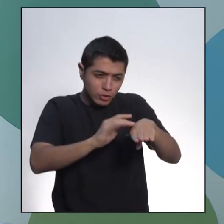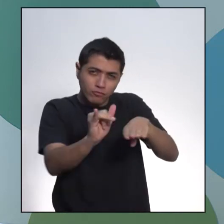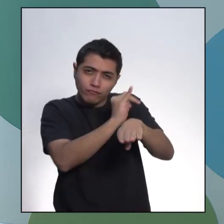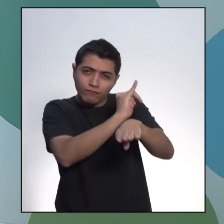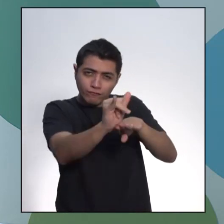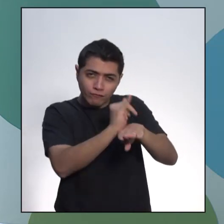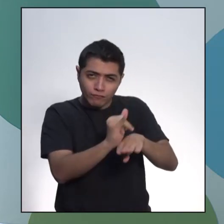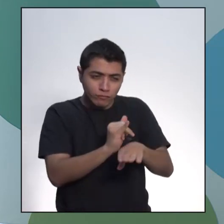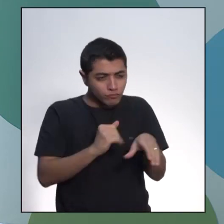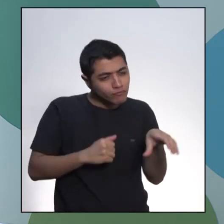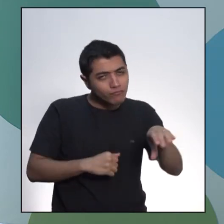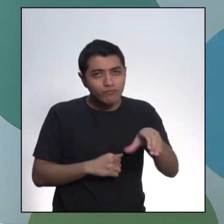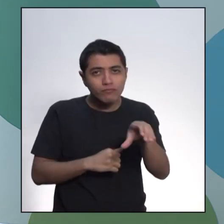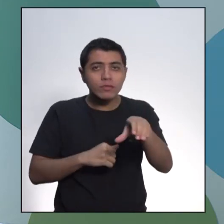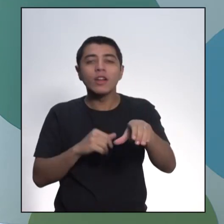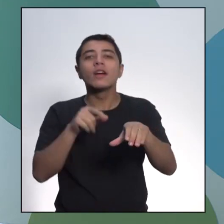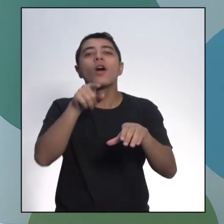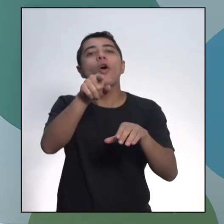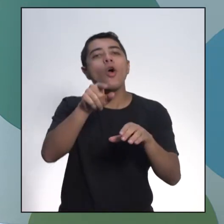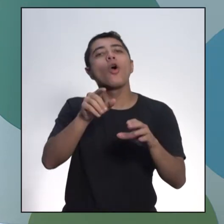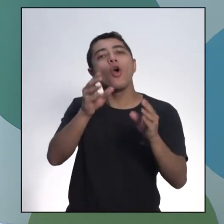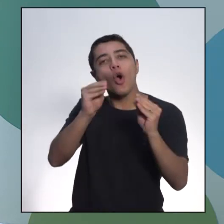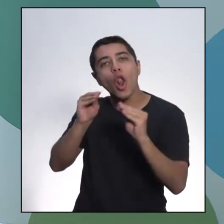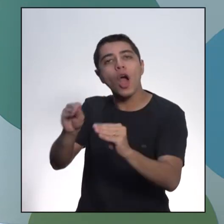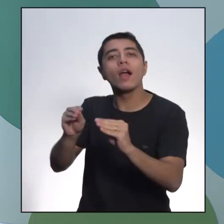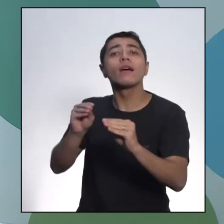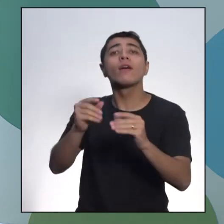Mídias, coloca lá a hashtag